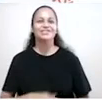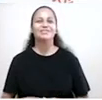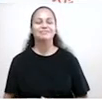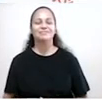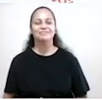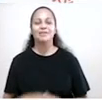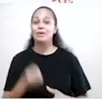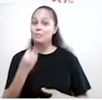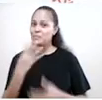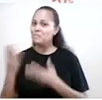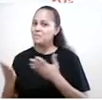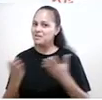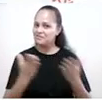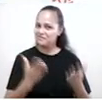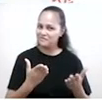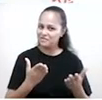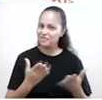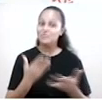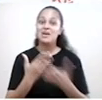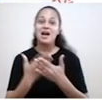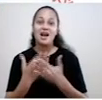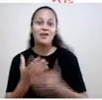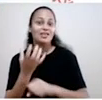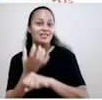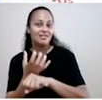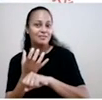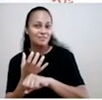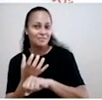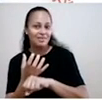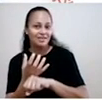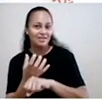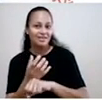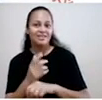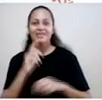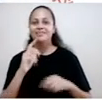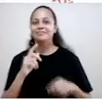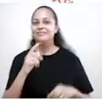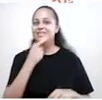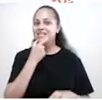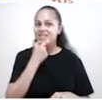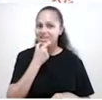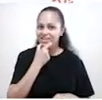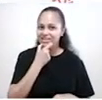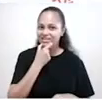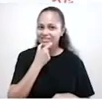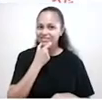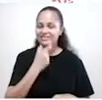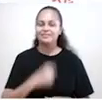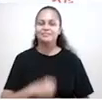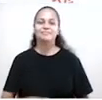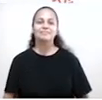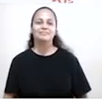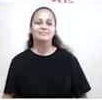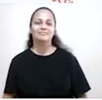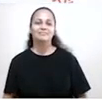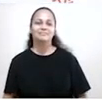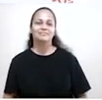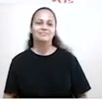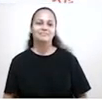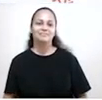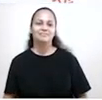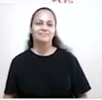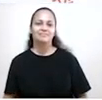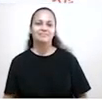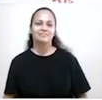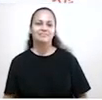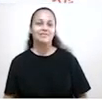a todos. Muito bem-vindos a mais uma aula de língua inglesa. Well, so